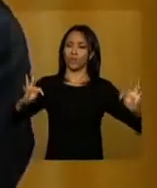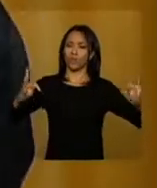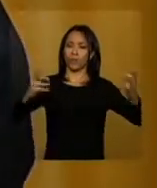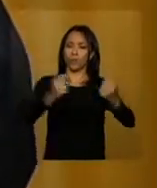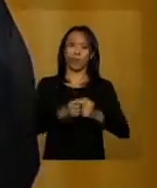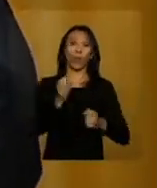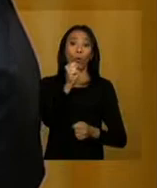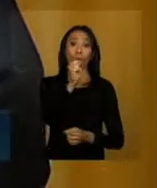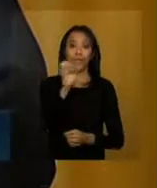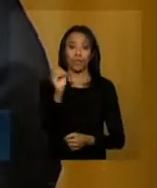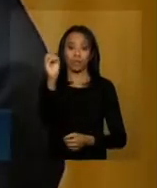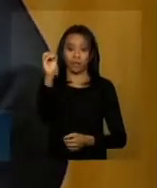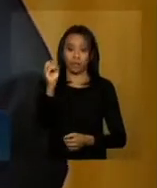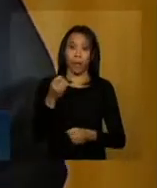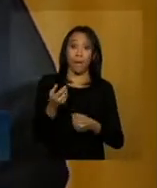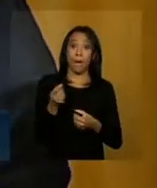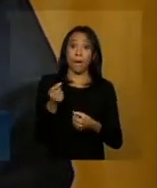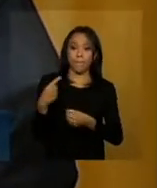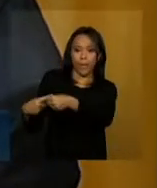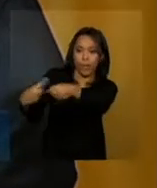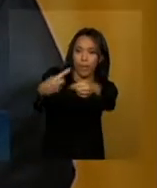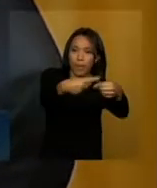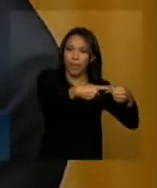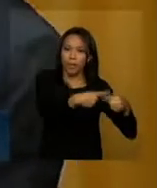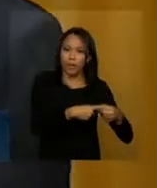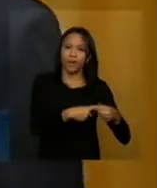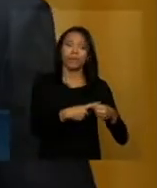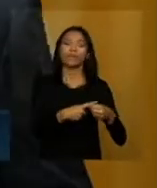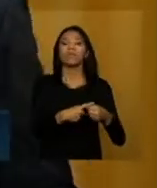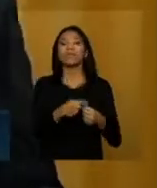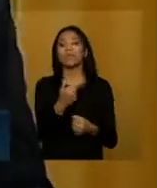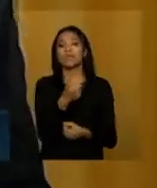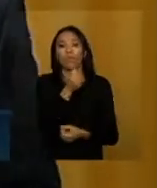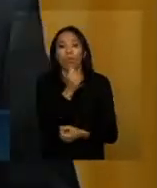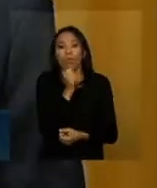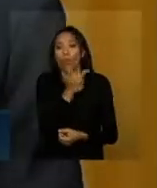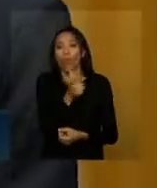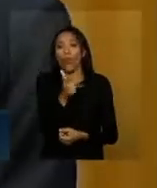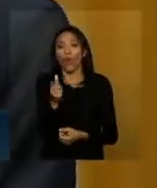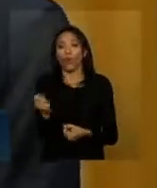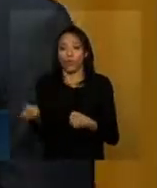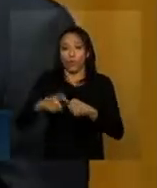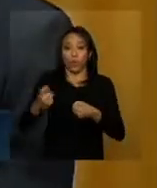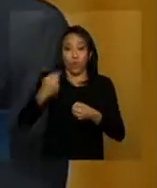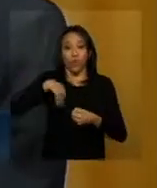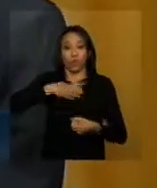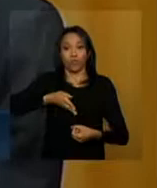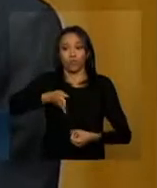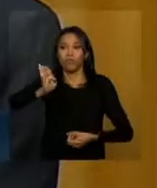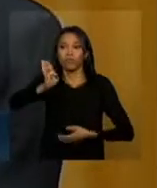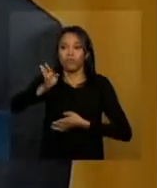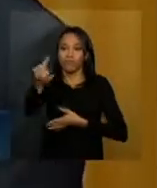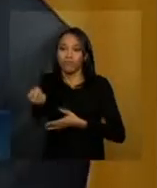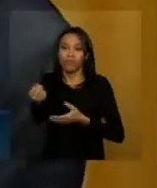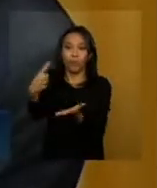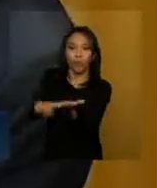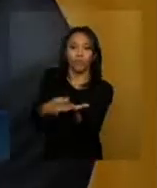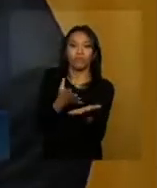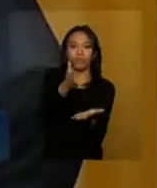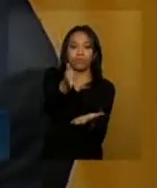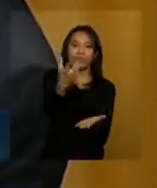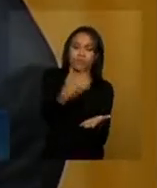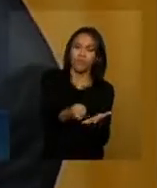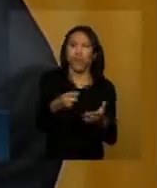os 80 municípios que nós, menos disso, que ainda não tem formalmente aderidos, nós estamos indo em cada um deles, certamente é problema de